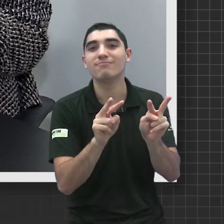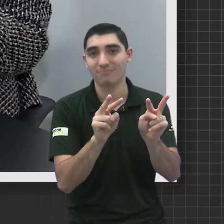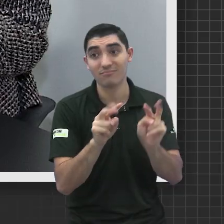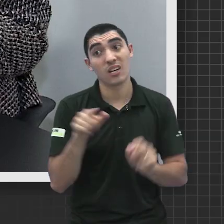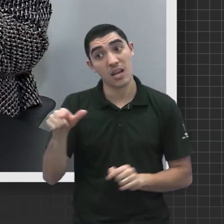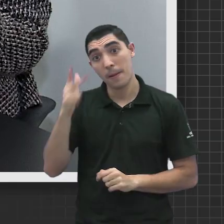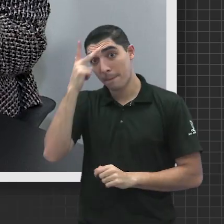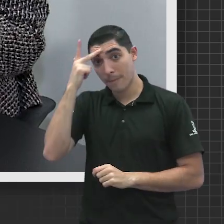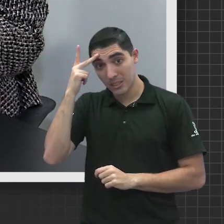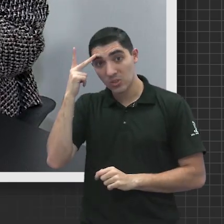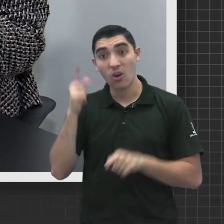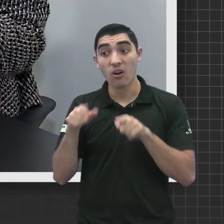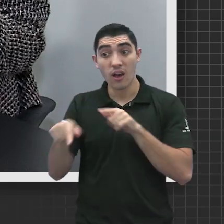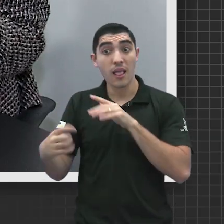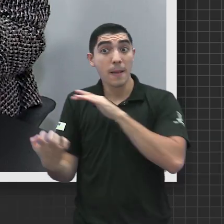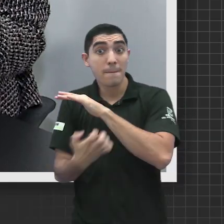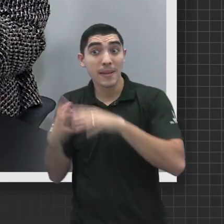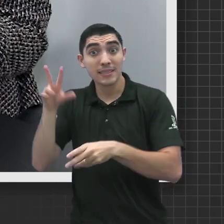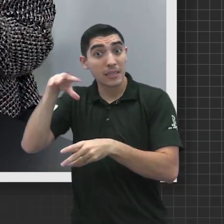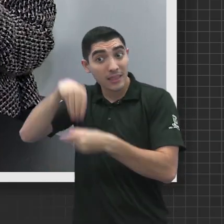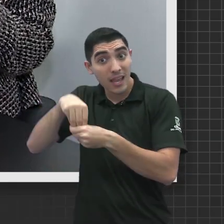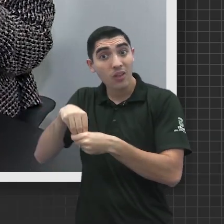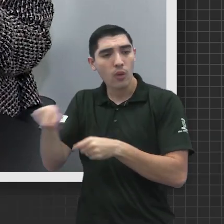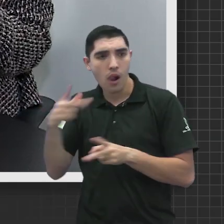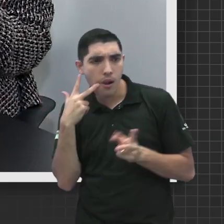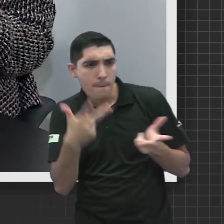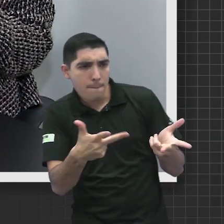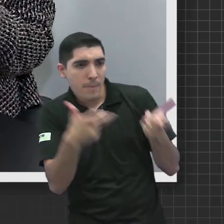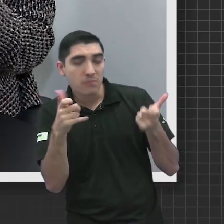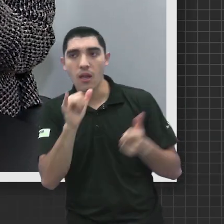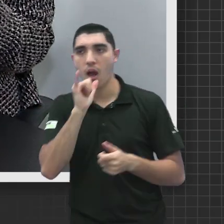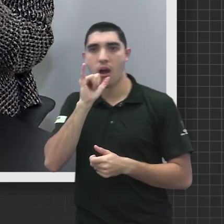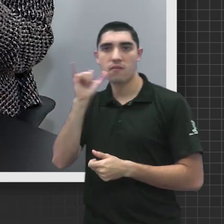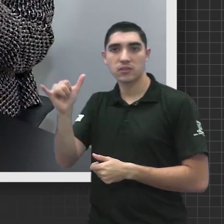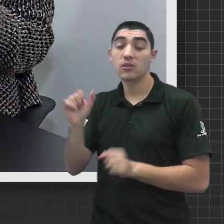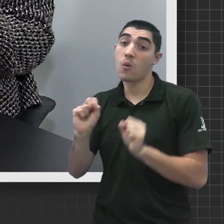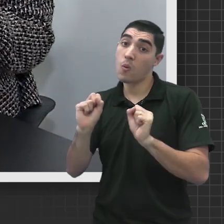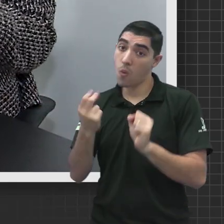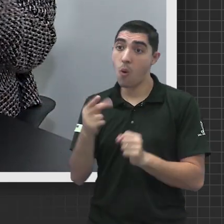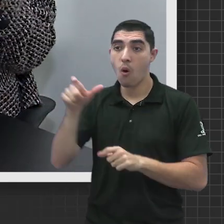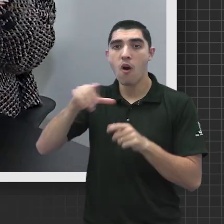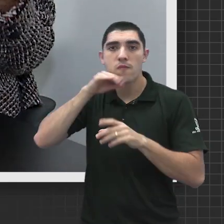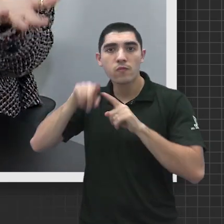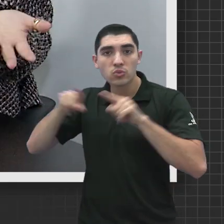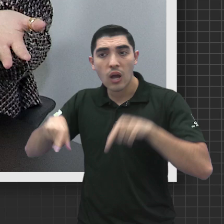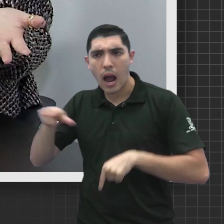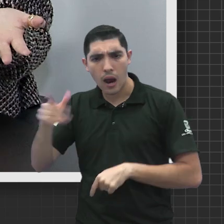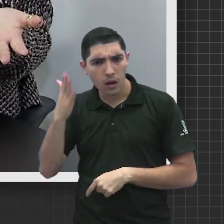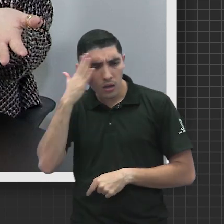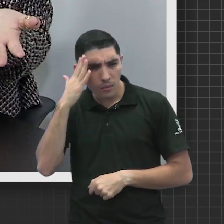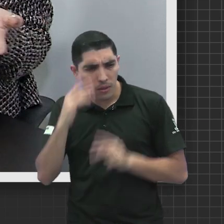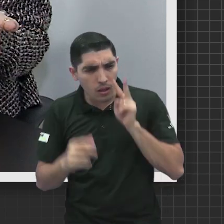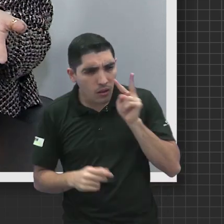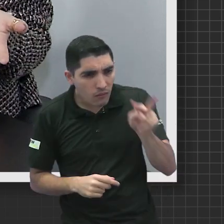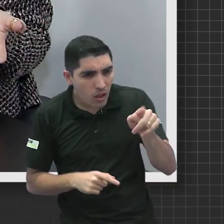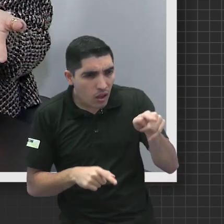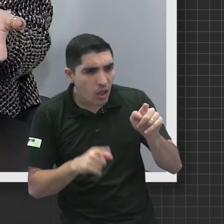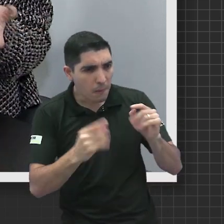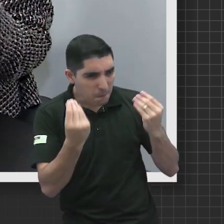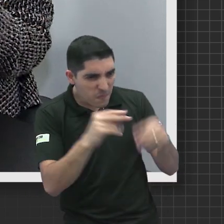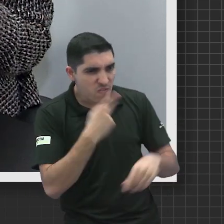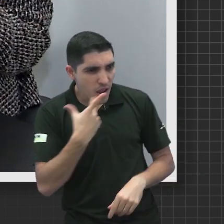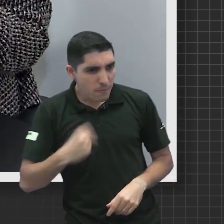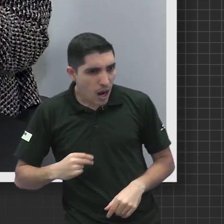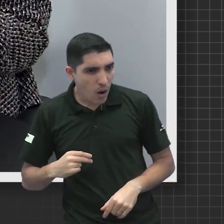pessoas que podem ser o público-alvo dessa empresa e também podem chegar a outros funcionários da empresa e a empresa vai saber sobre esse seu